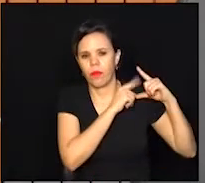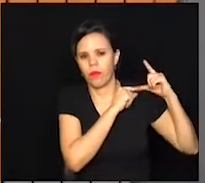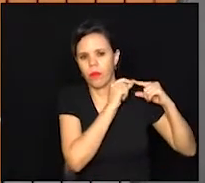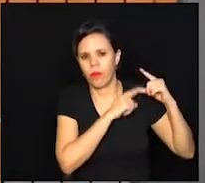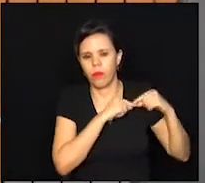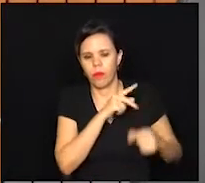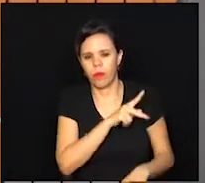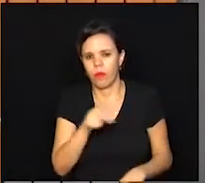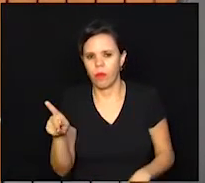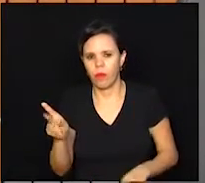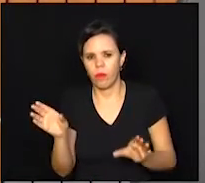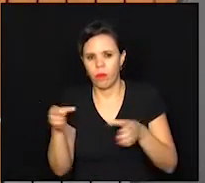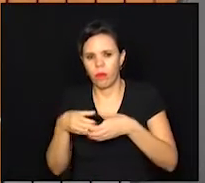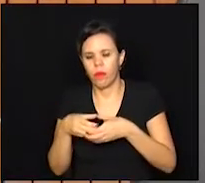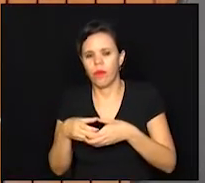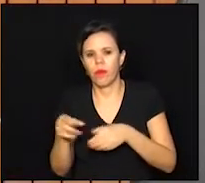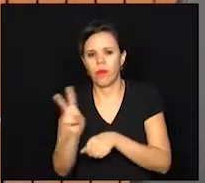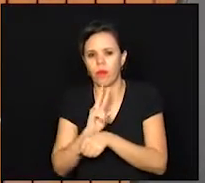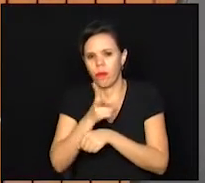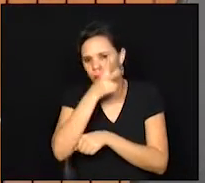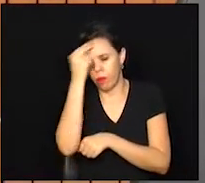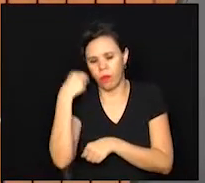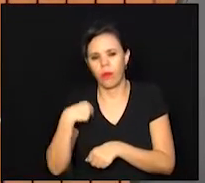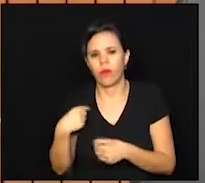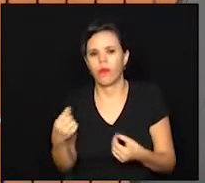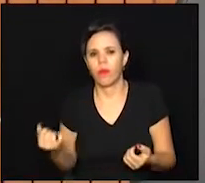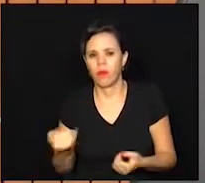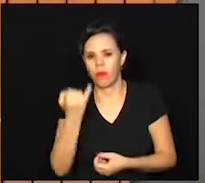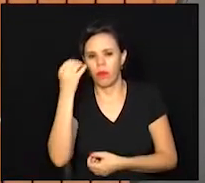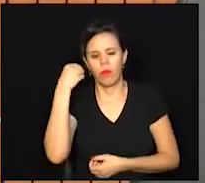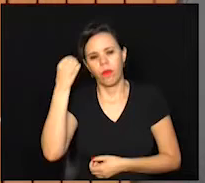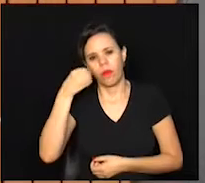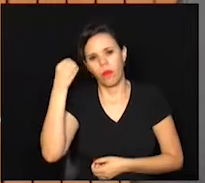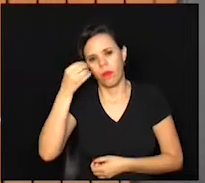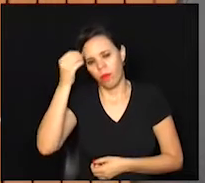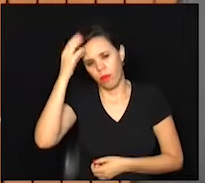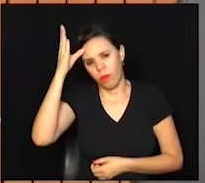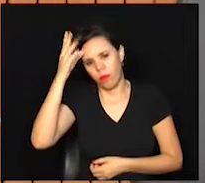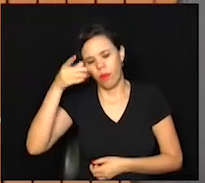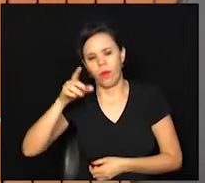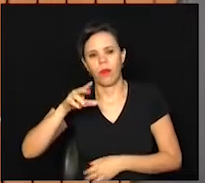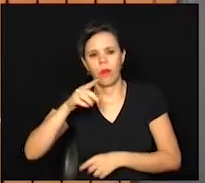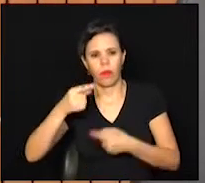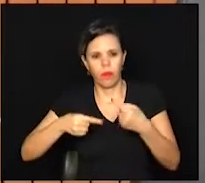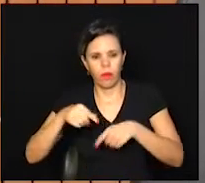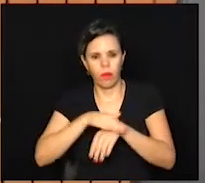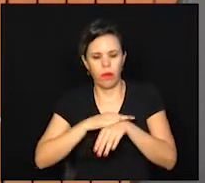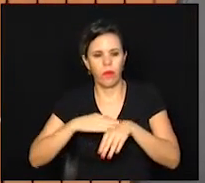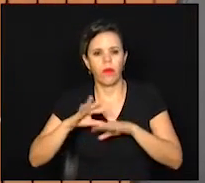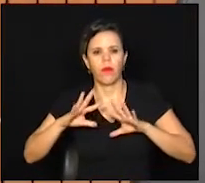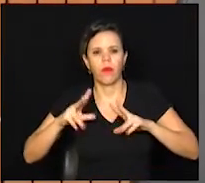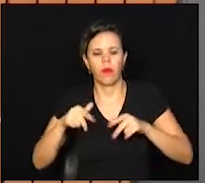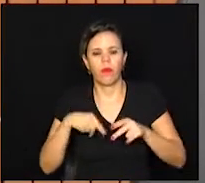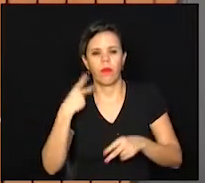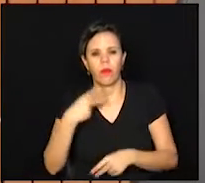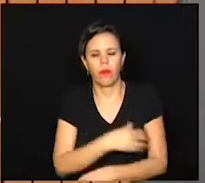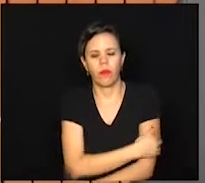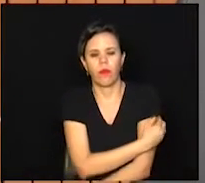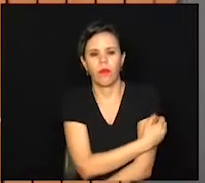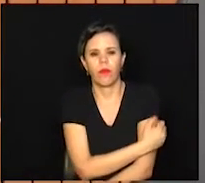é presidente da Comissão de Segurança Pública, ela é super qualificada para a gente fazer esse debate transversal, e também de todos os outros